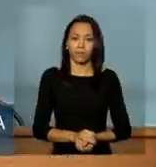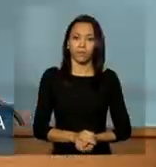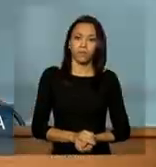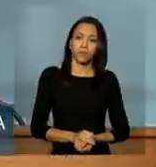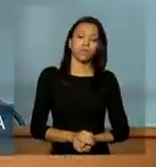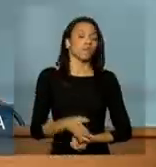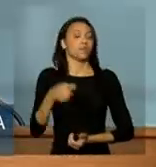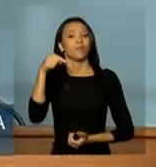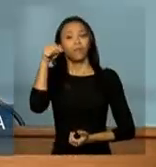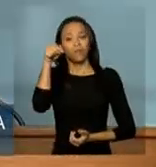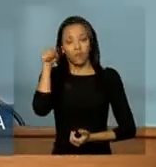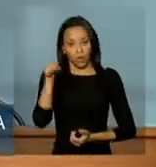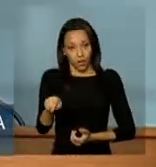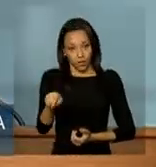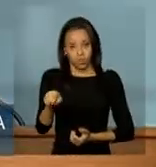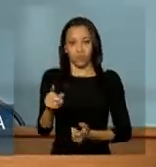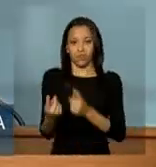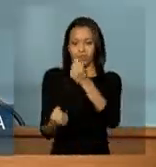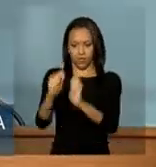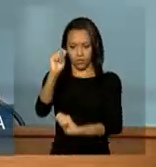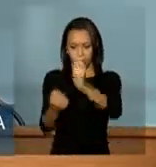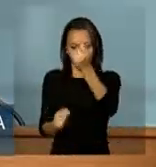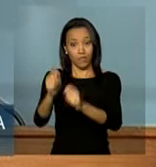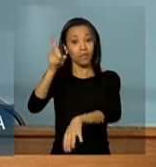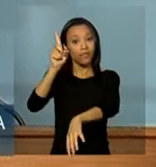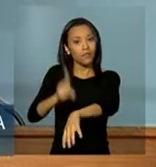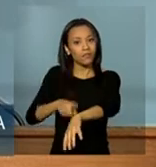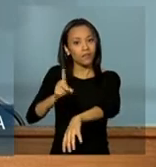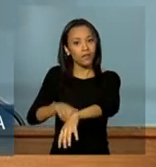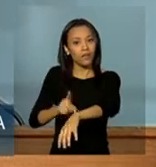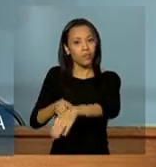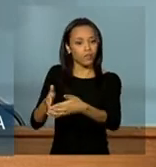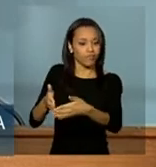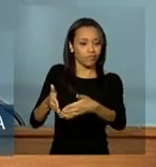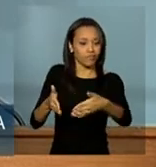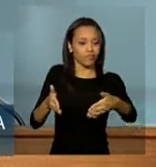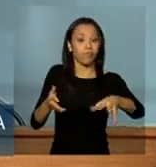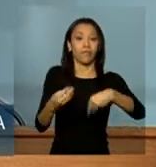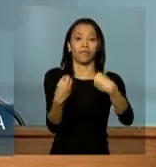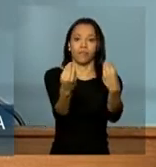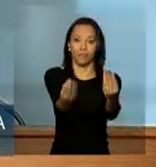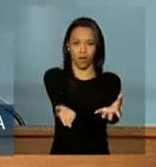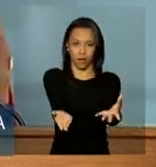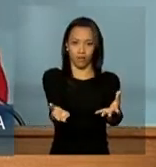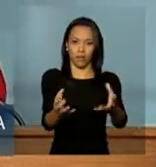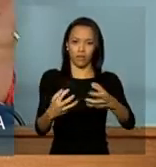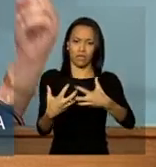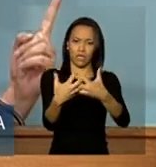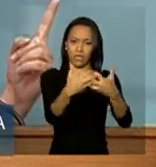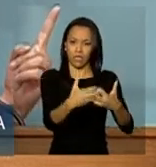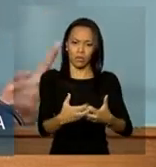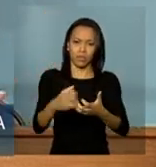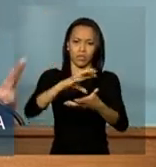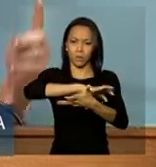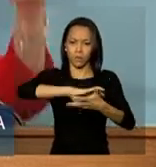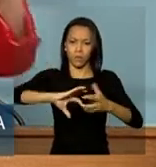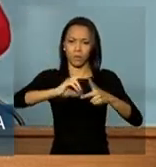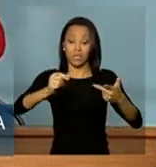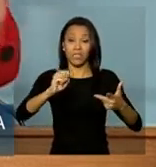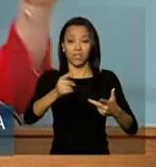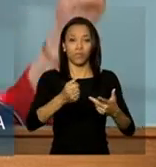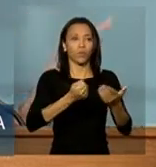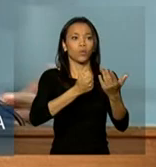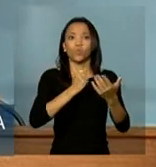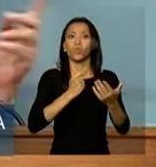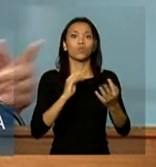Essa indústria, ela tem prazos para entregar. Obviamente, se a gente fosse sair por aí importando de